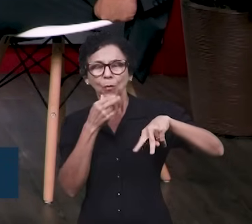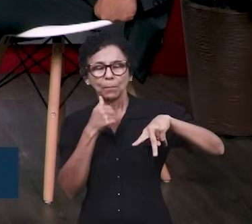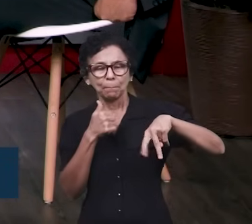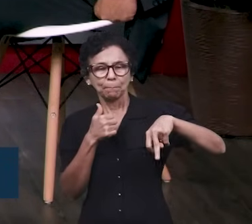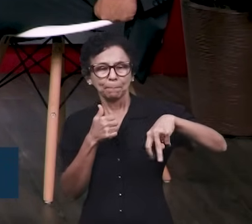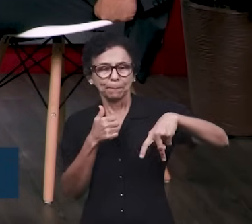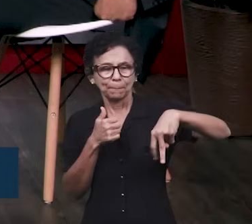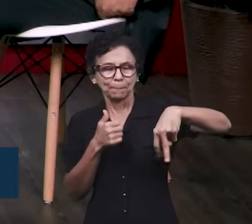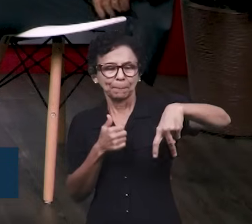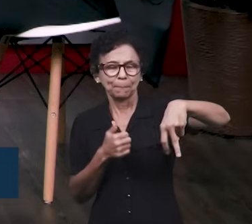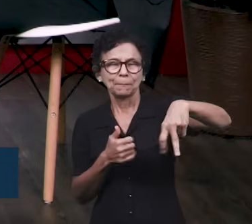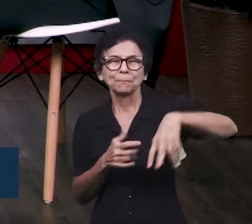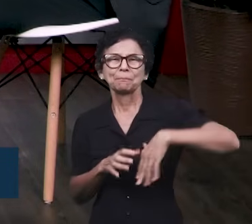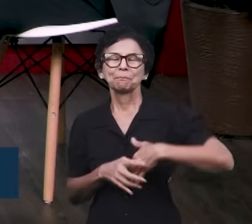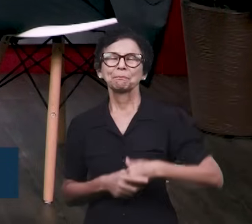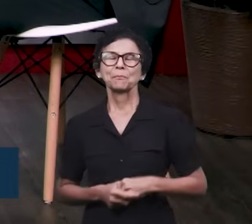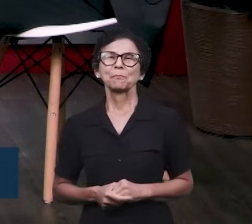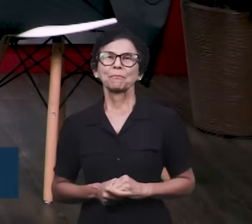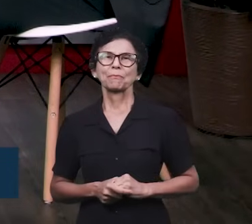inclusive, disso,